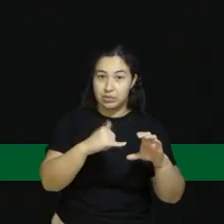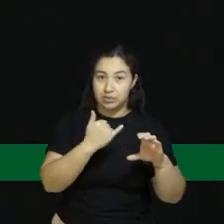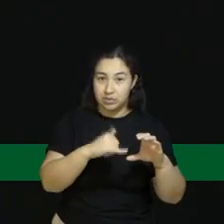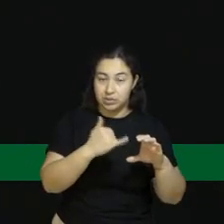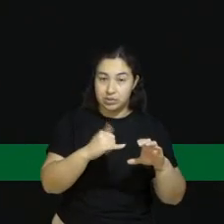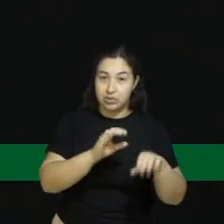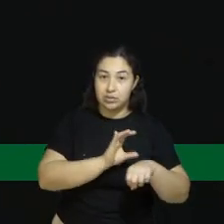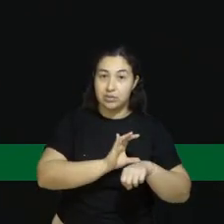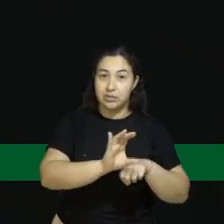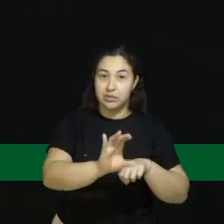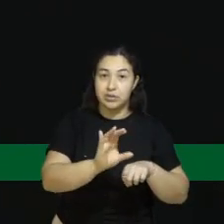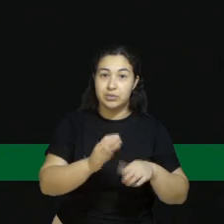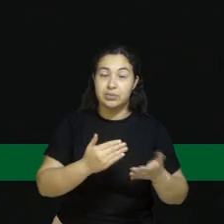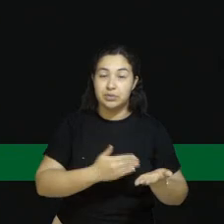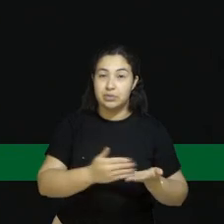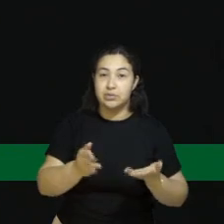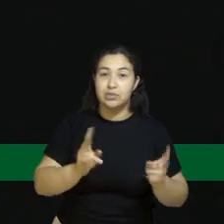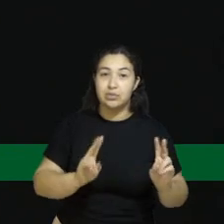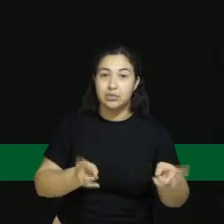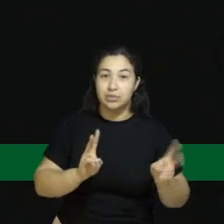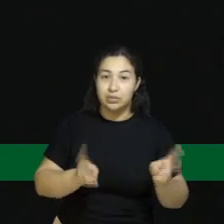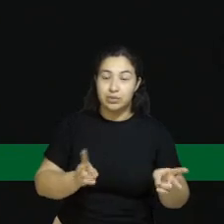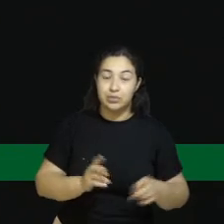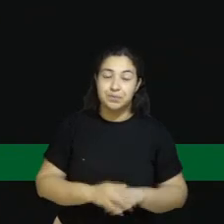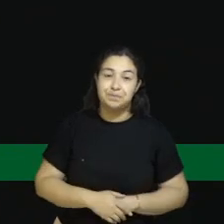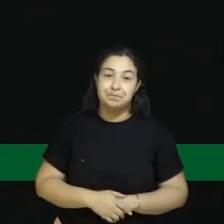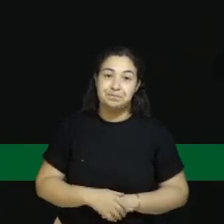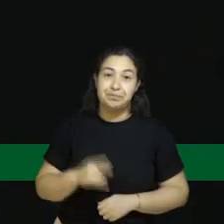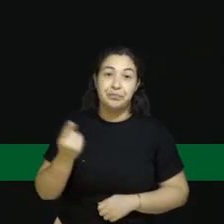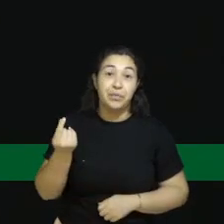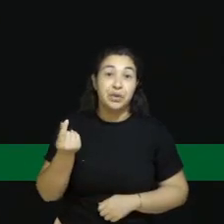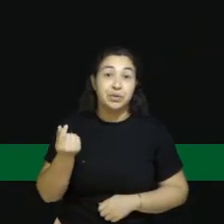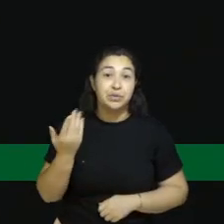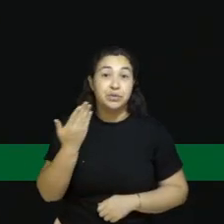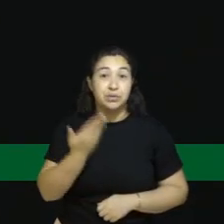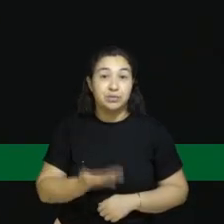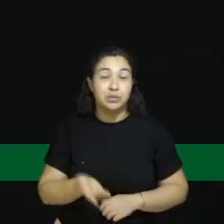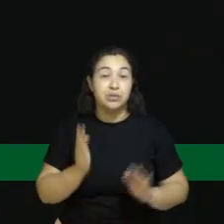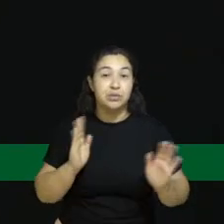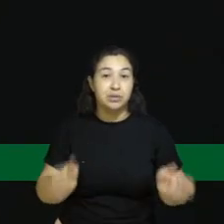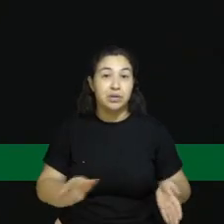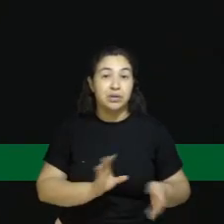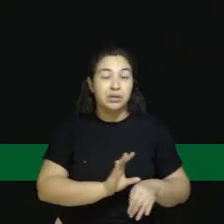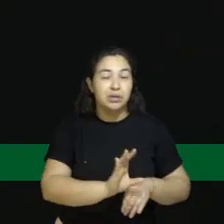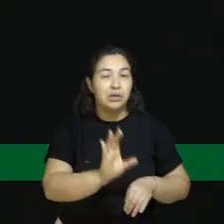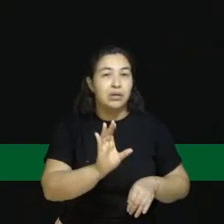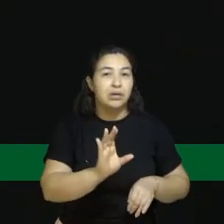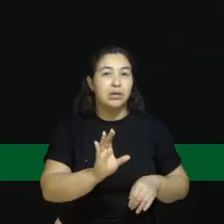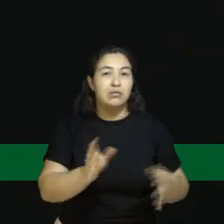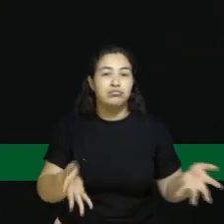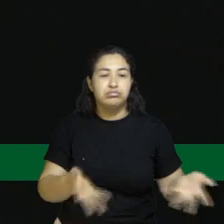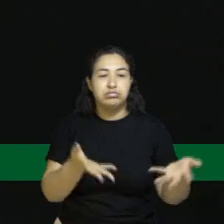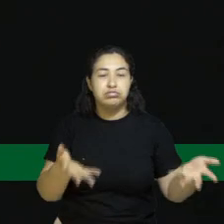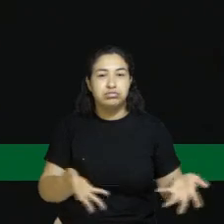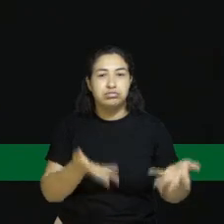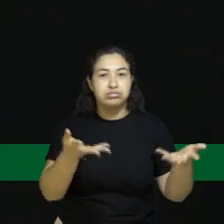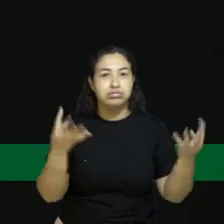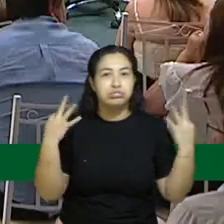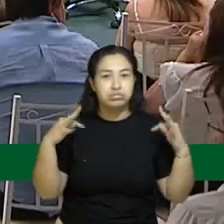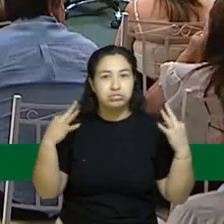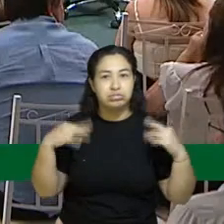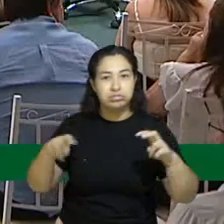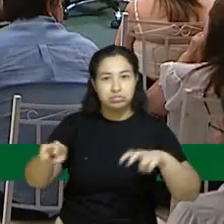acontecer, esses R$4,5 bilhões para ainda mais incentivar o agronegócio, a indústria, o comércio e o turismo de Santa Catarina. Meu, muito